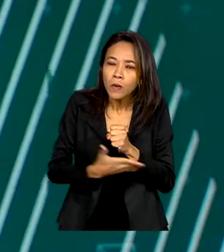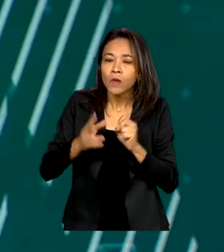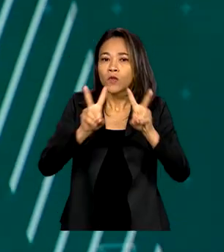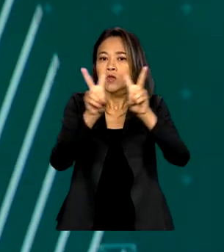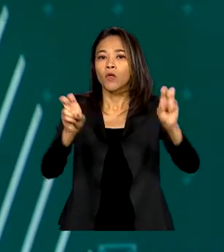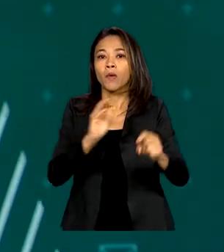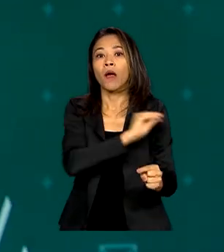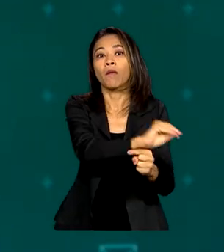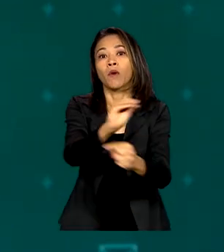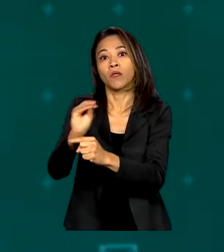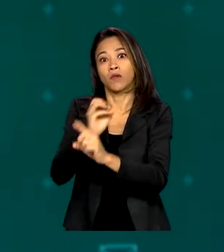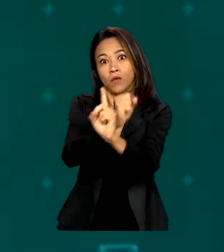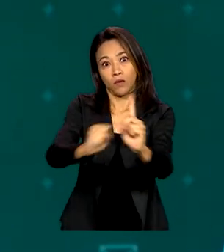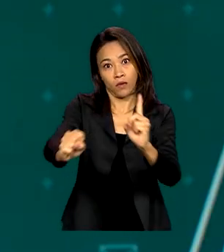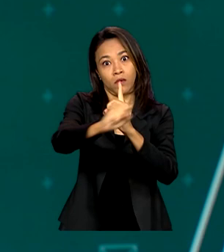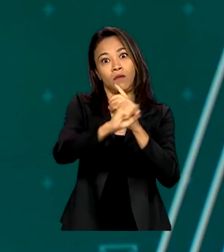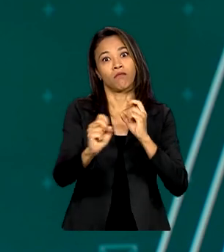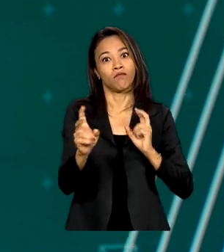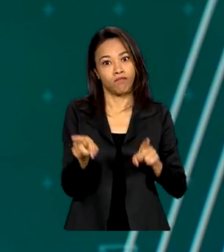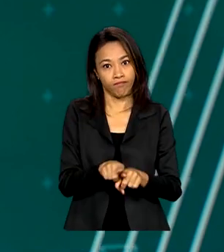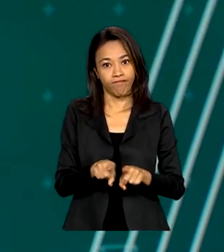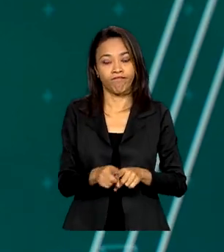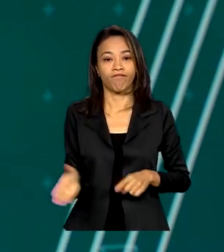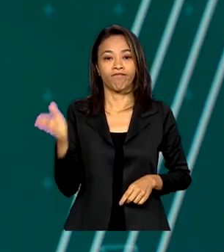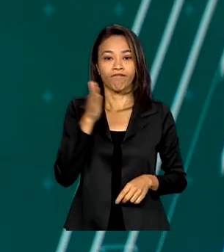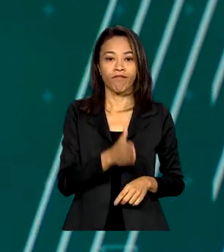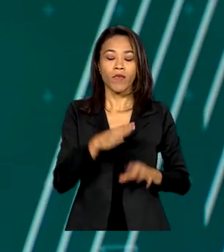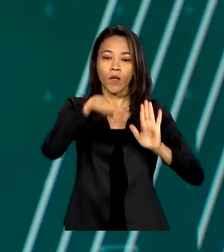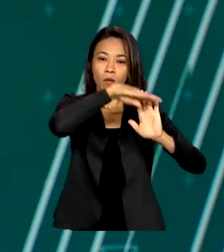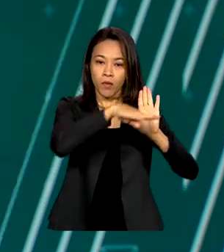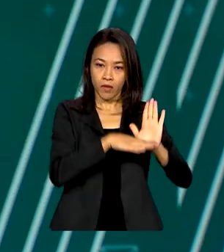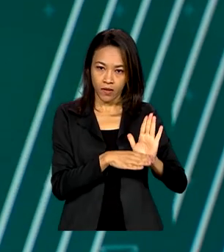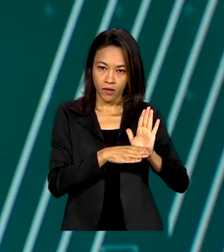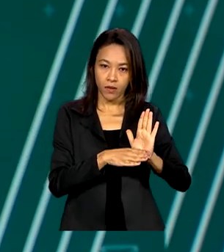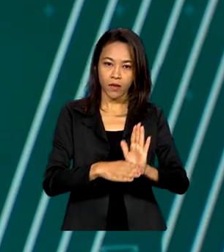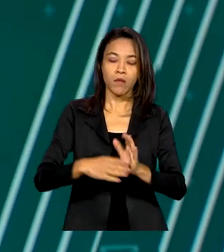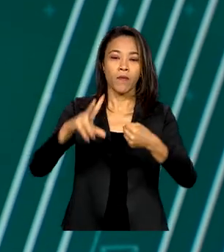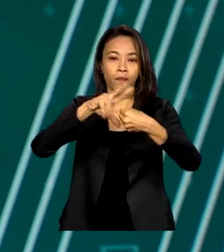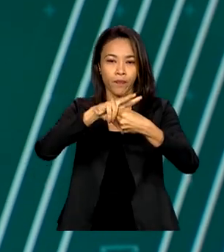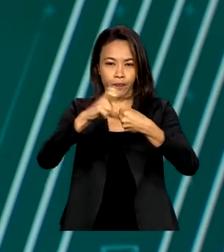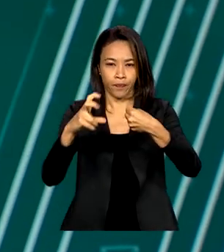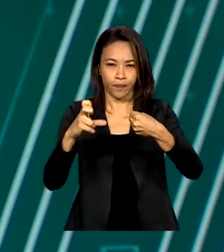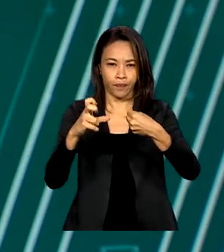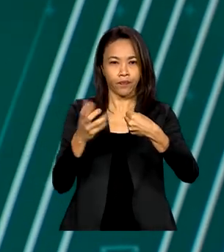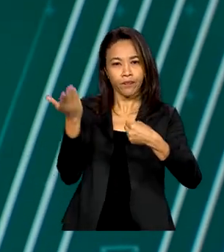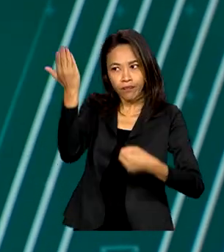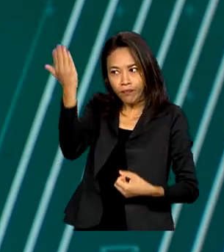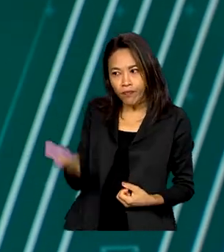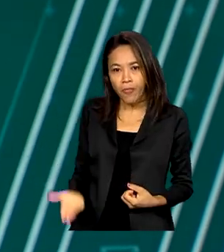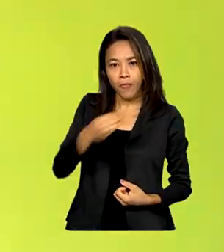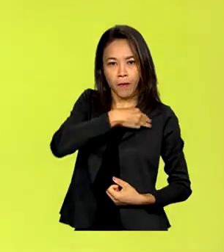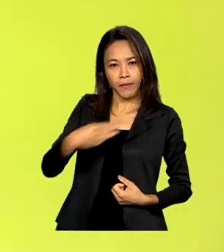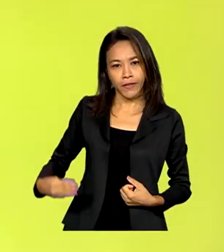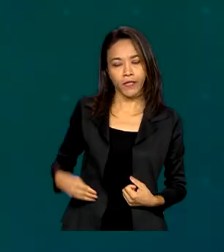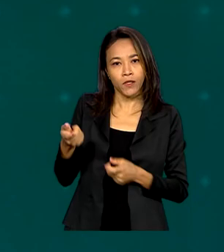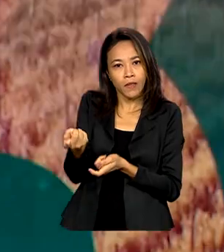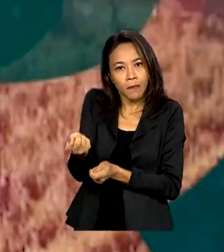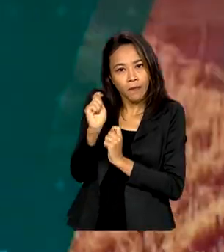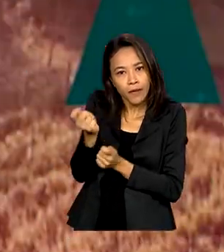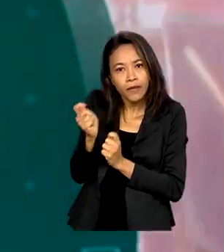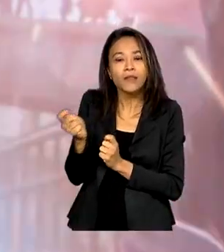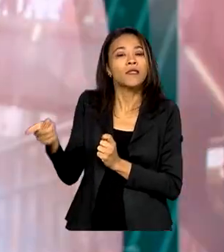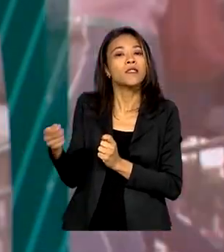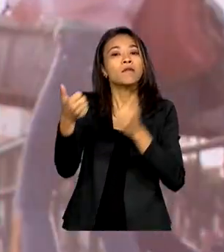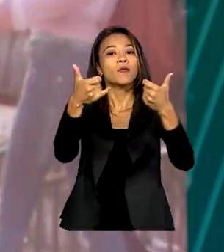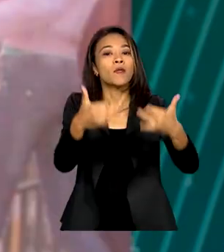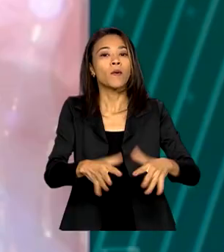social. Ao programa de rádio A Voz do Brasil, o ministro da Pesca e Aquicultura defendeu a redução de